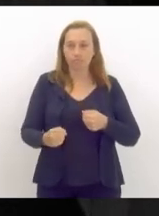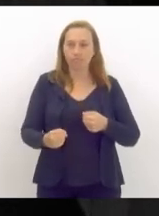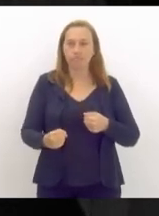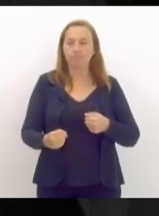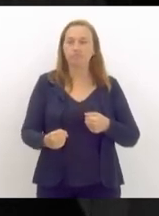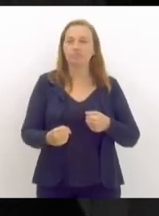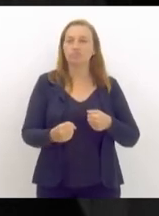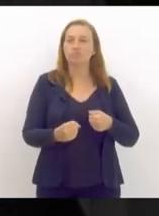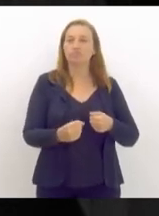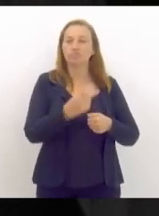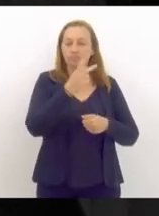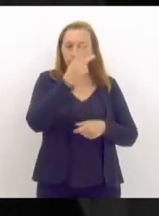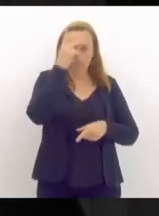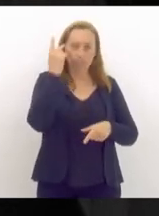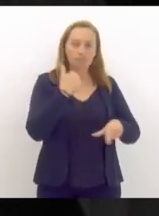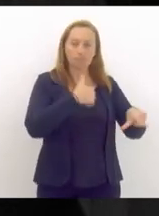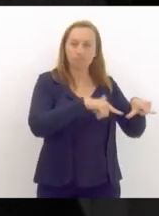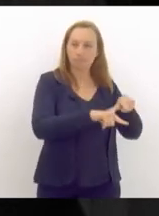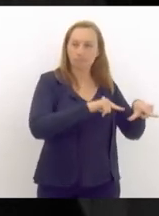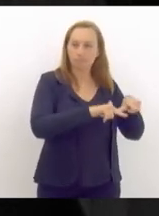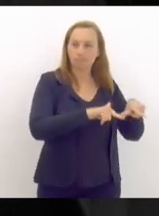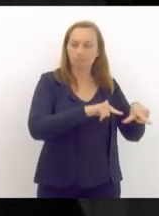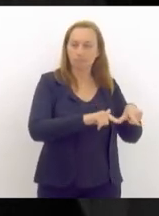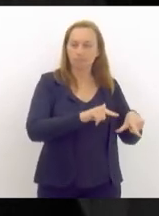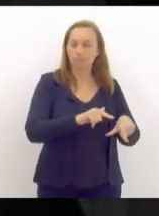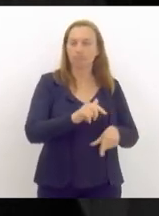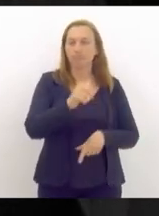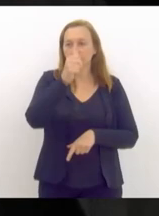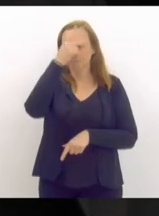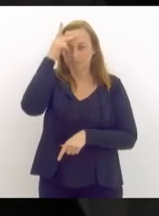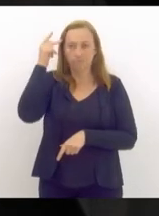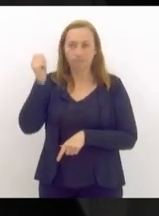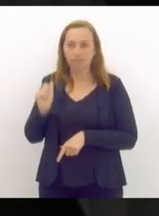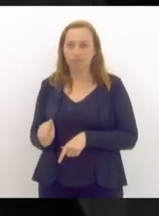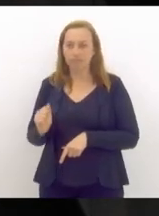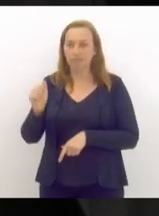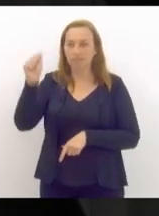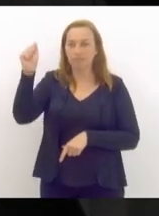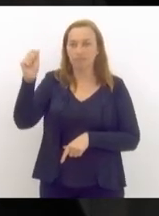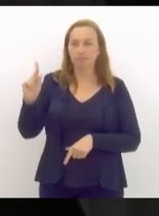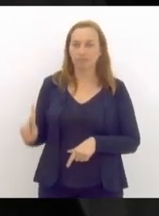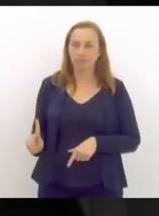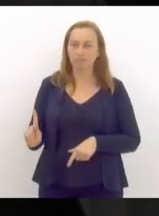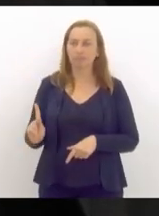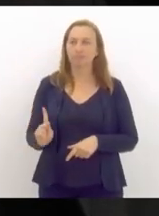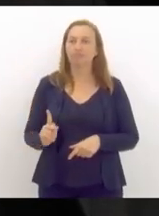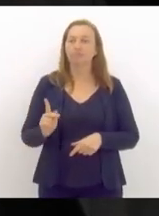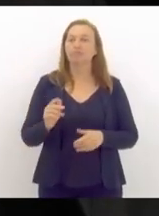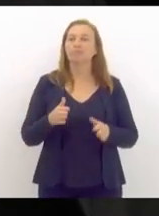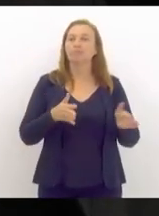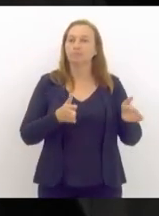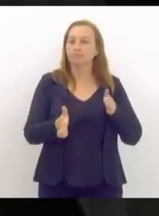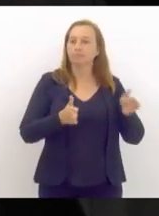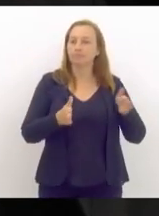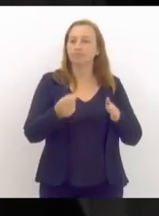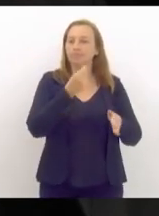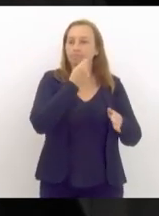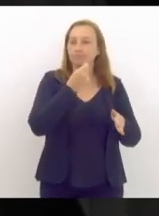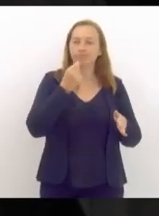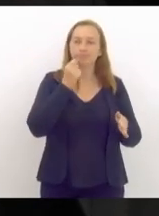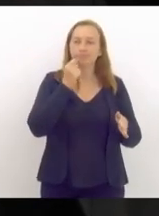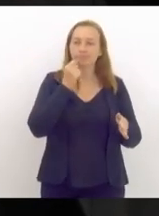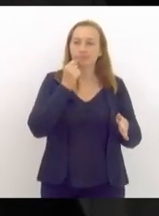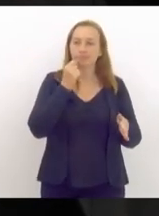pensionistas, no período de setembro de 2017 a